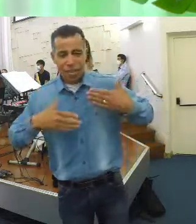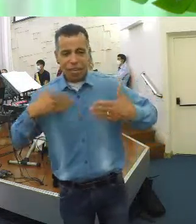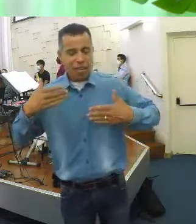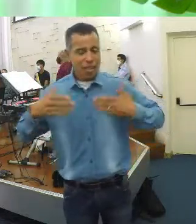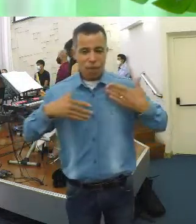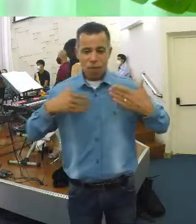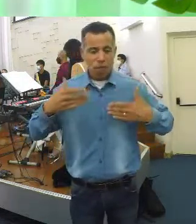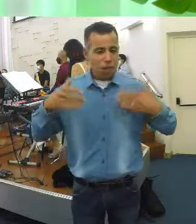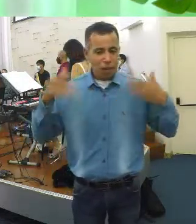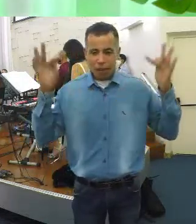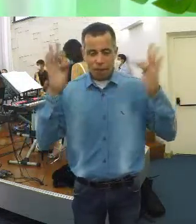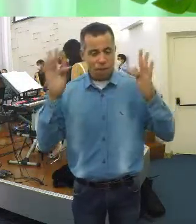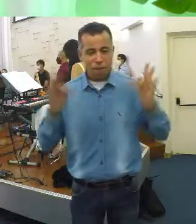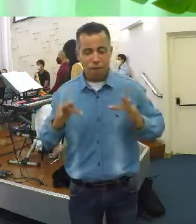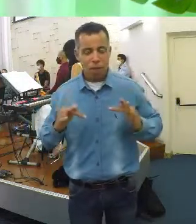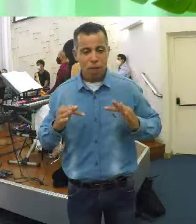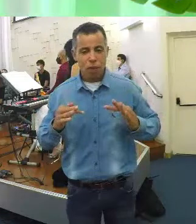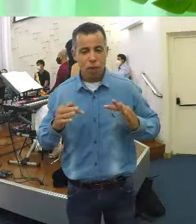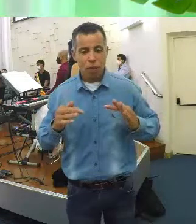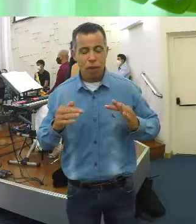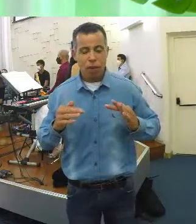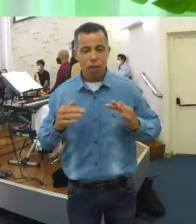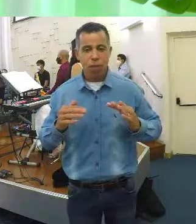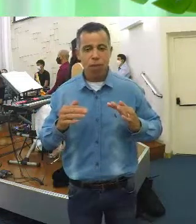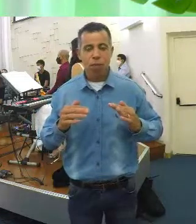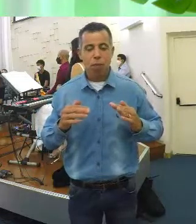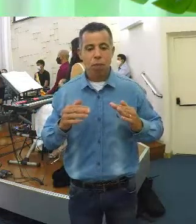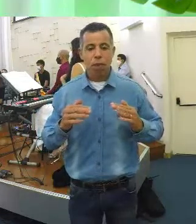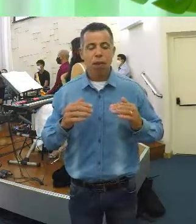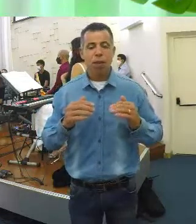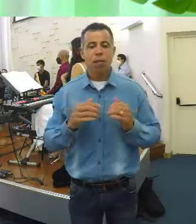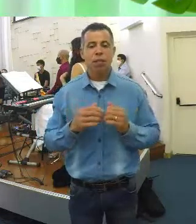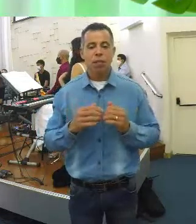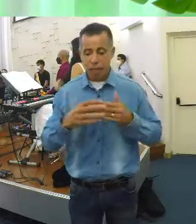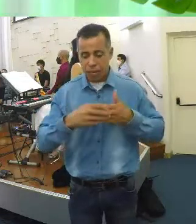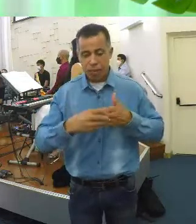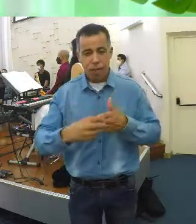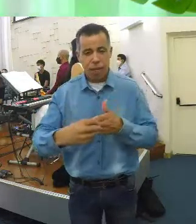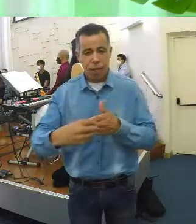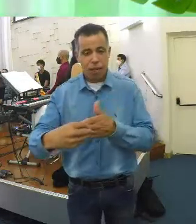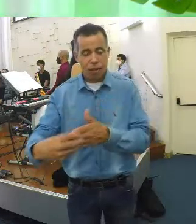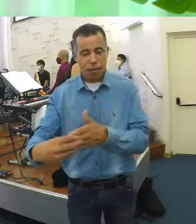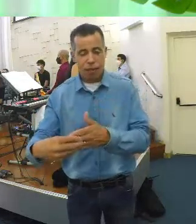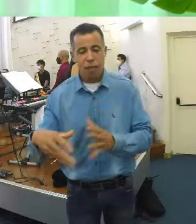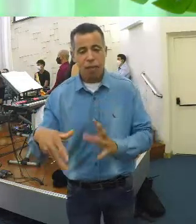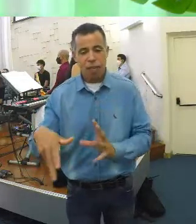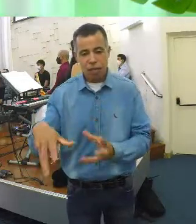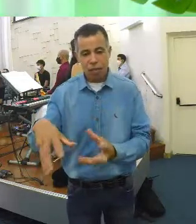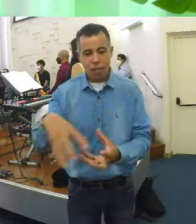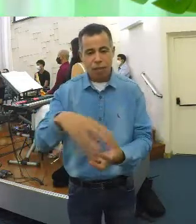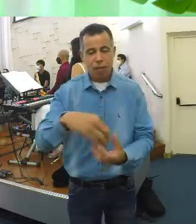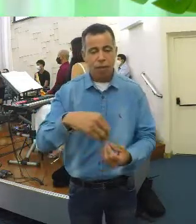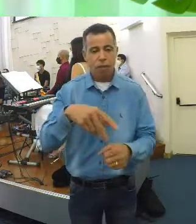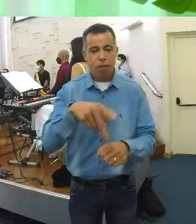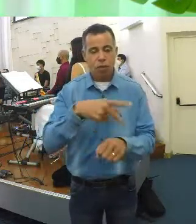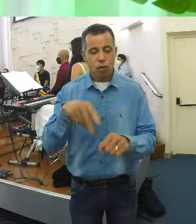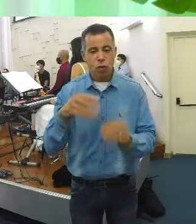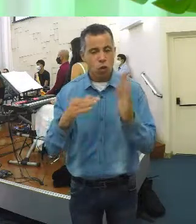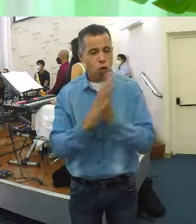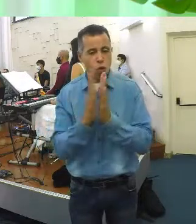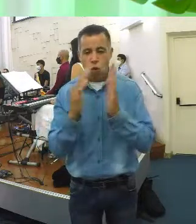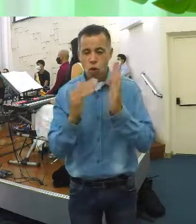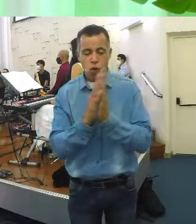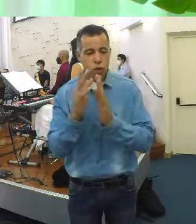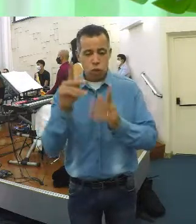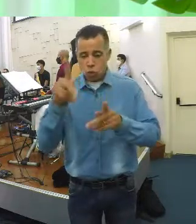as gentes, pois julgas os povos com equidade e guias na terra as nações. Louvem-te os